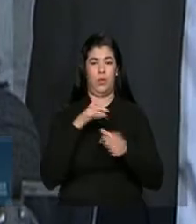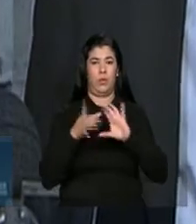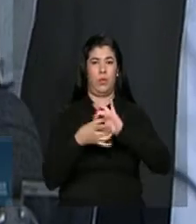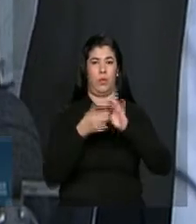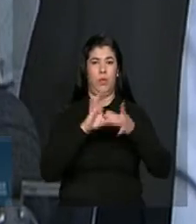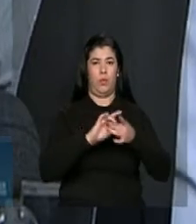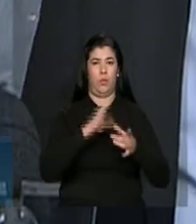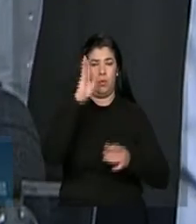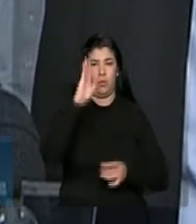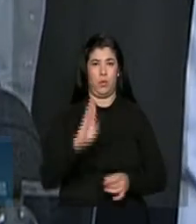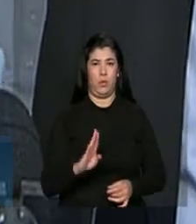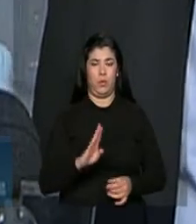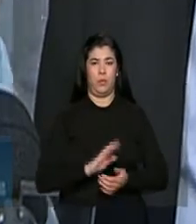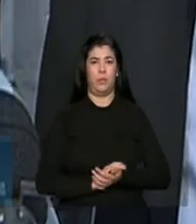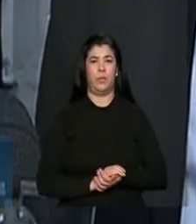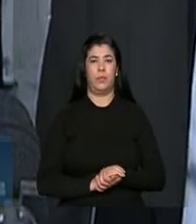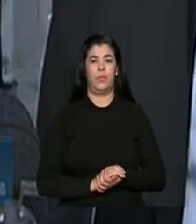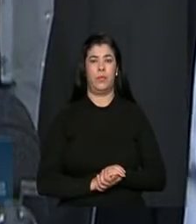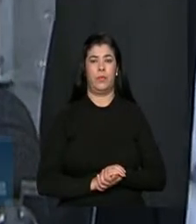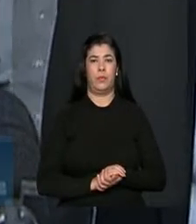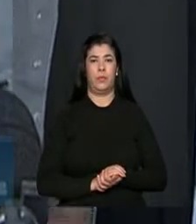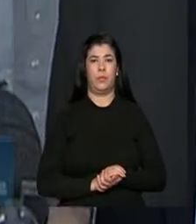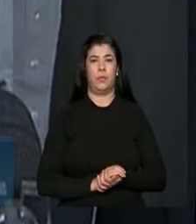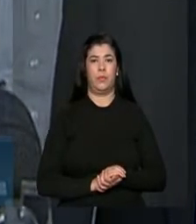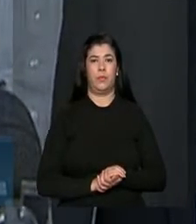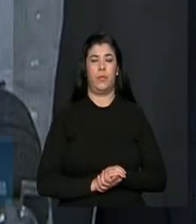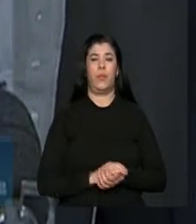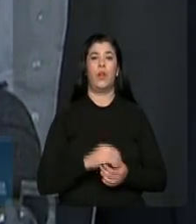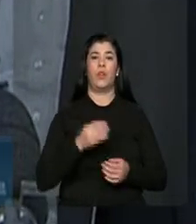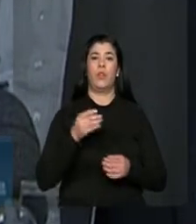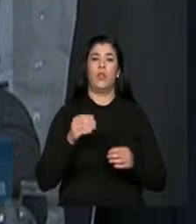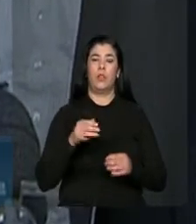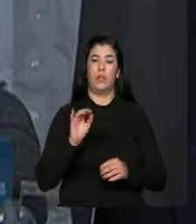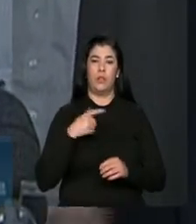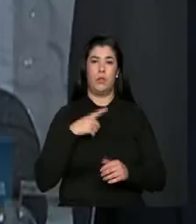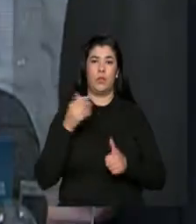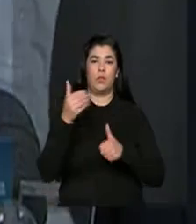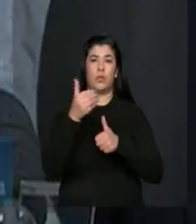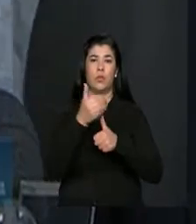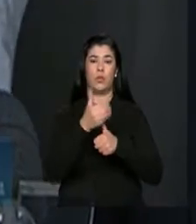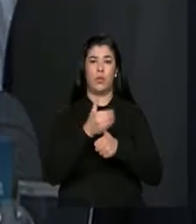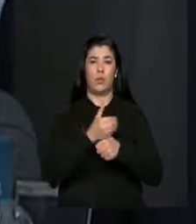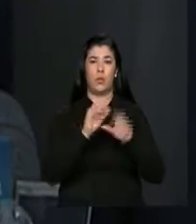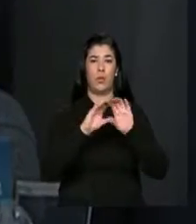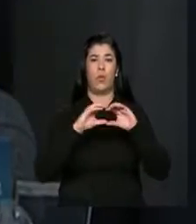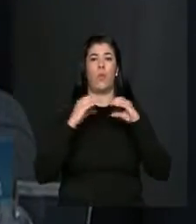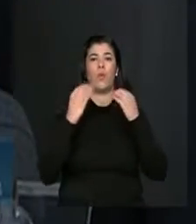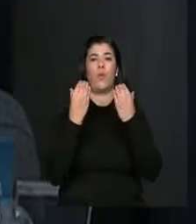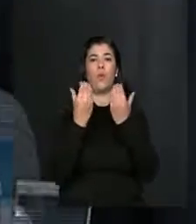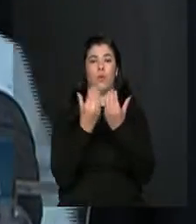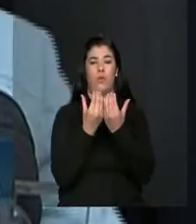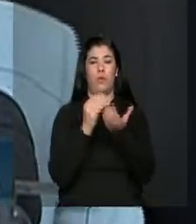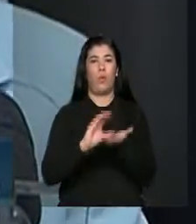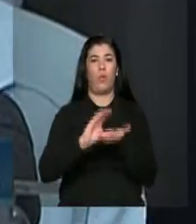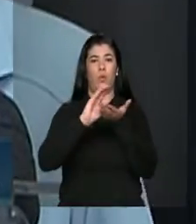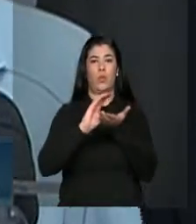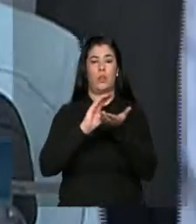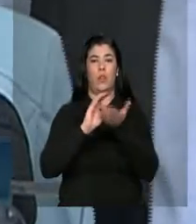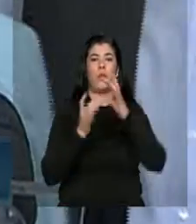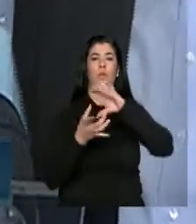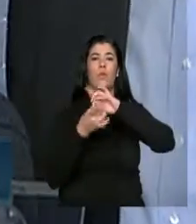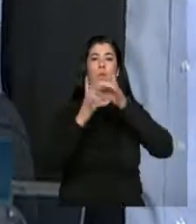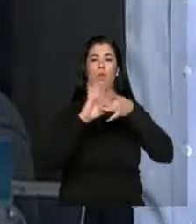Olímpico Brasileiro, do Conselho Público. Vocês gostam de vários nomes, não, né, gente? O Conselho